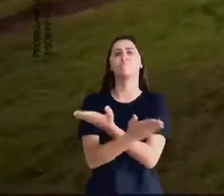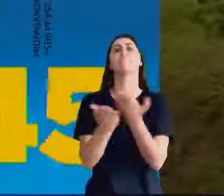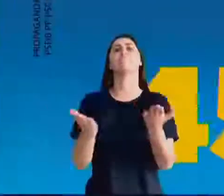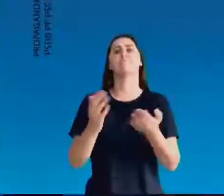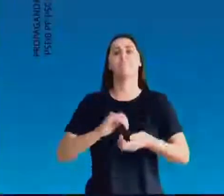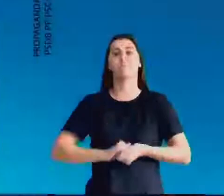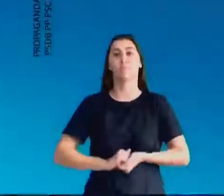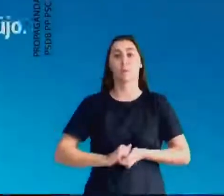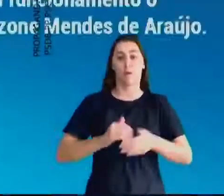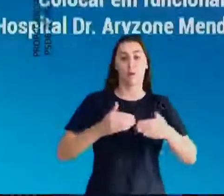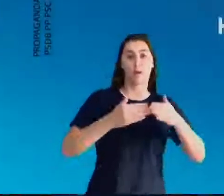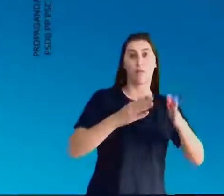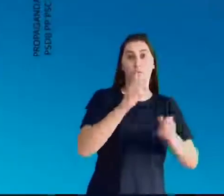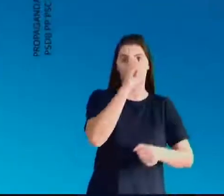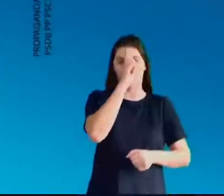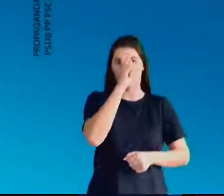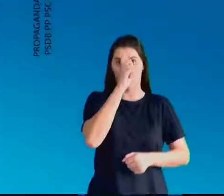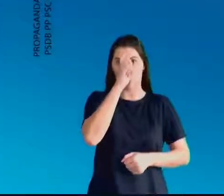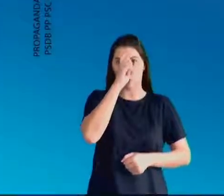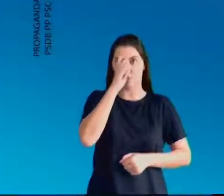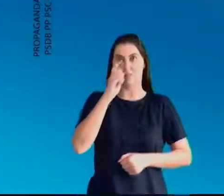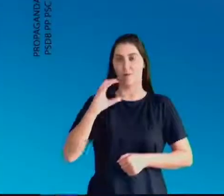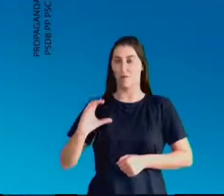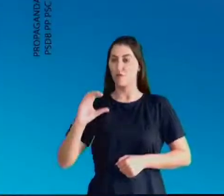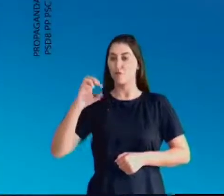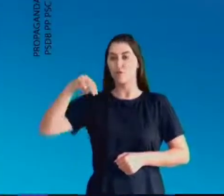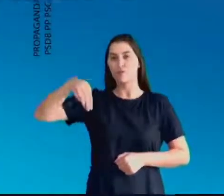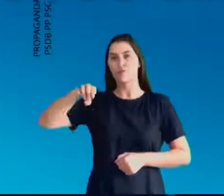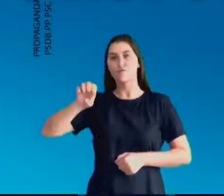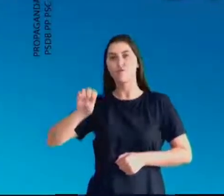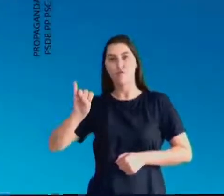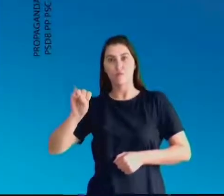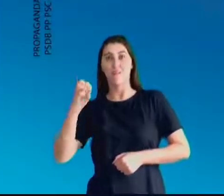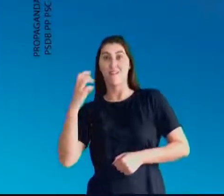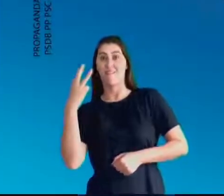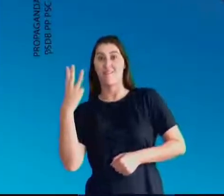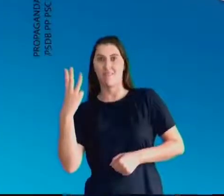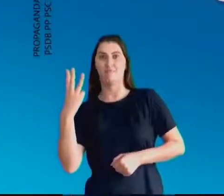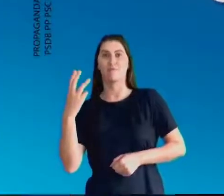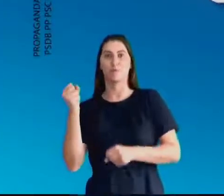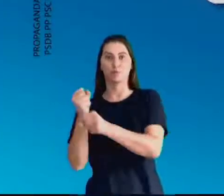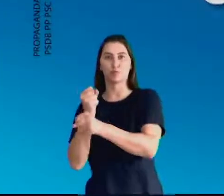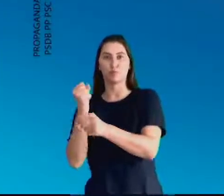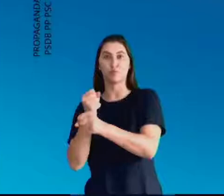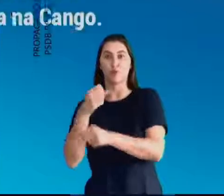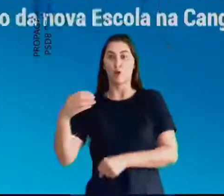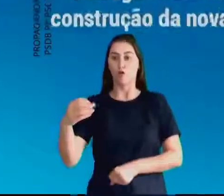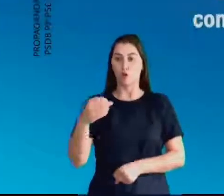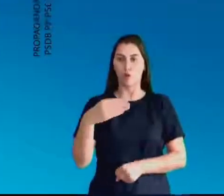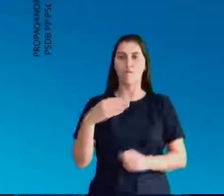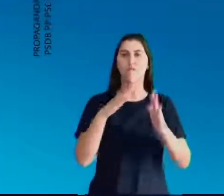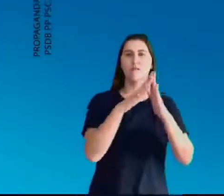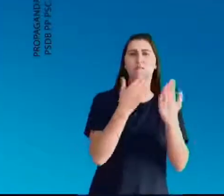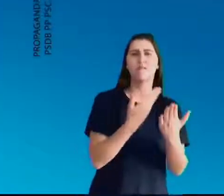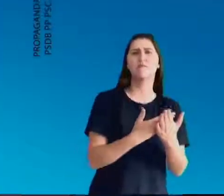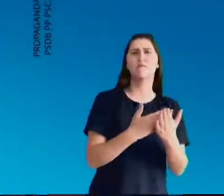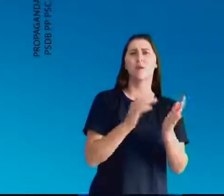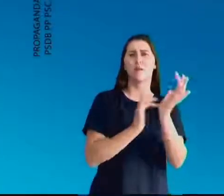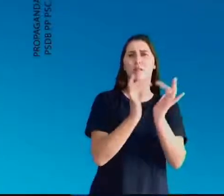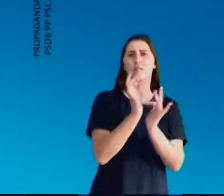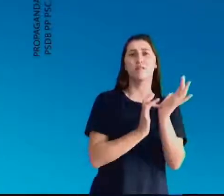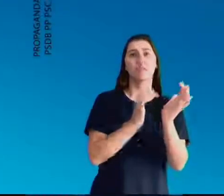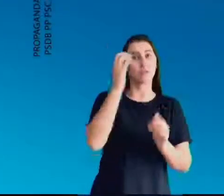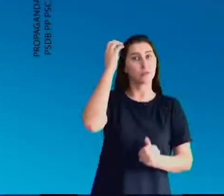apoio, vai acontecer. Hospital funcionando. Mais 3 novos CMEIs. Novas